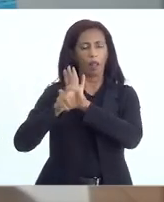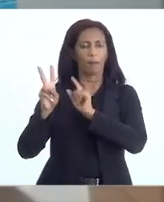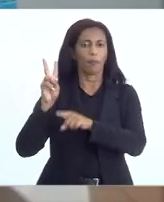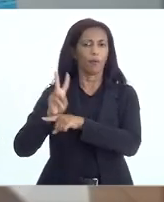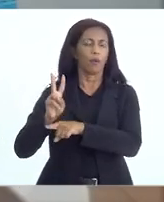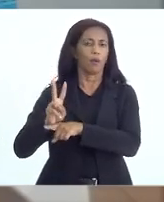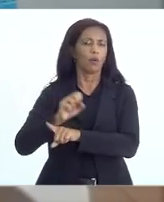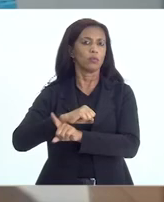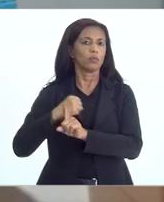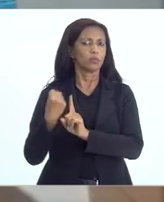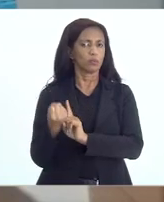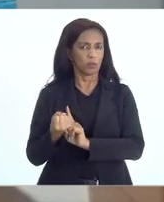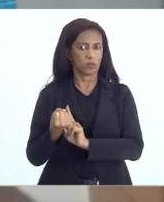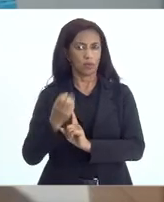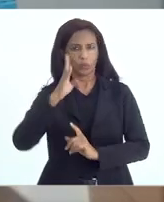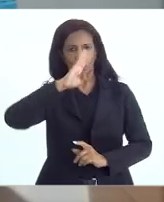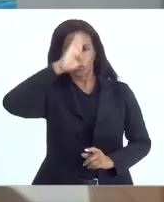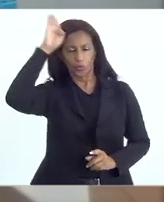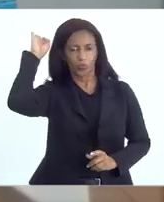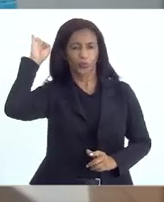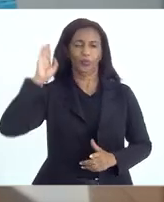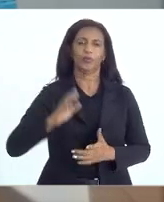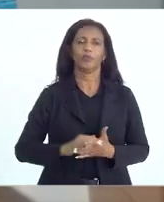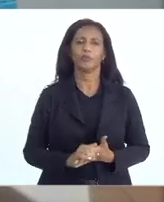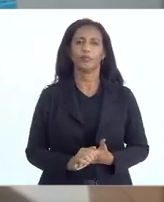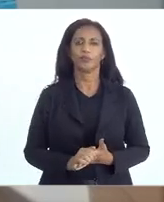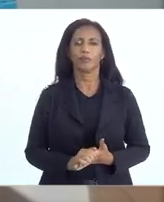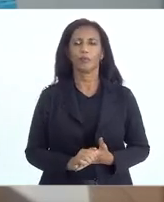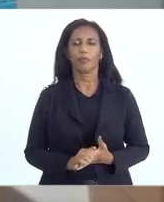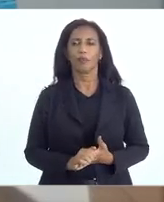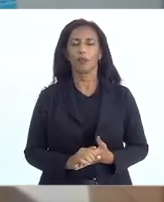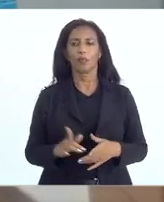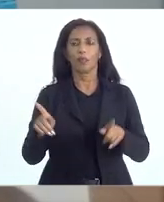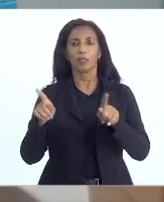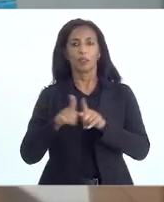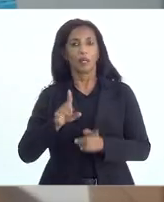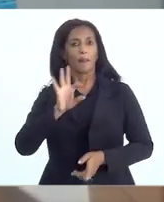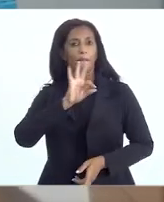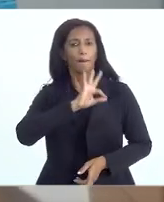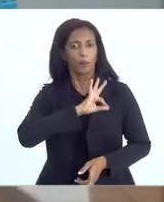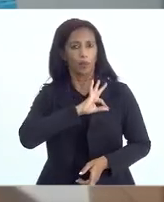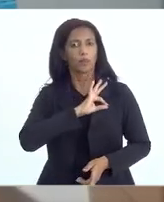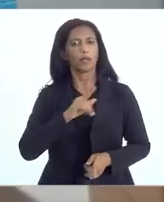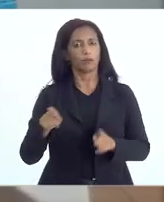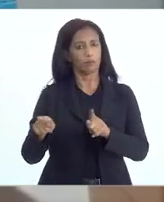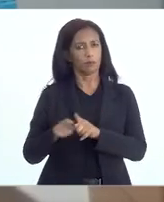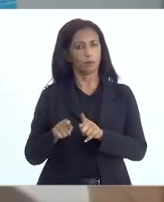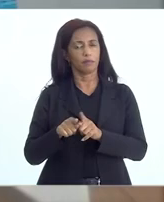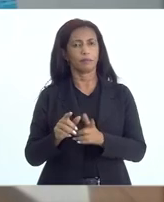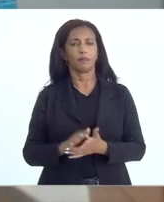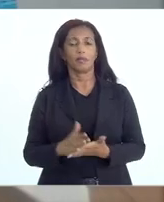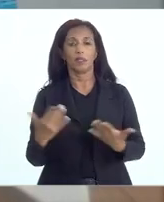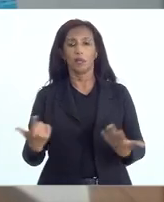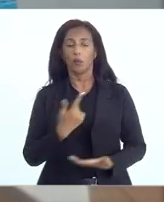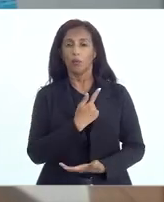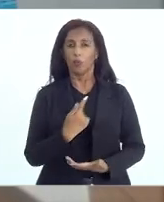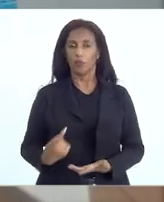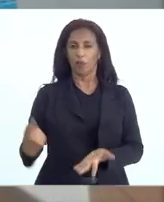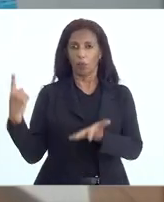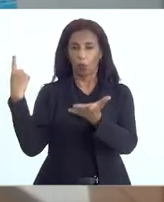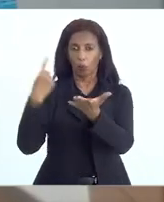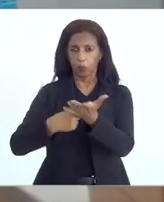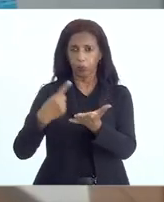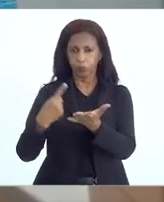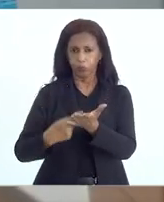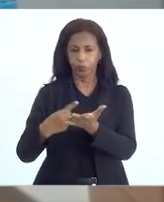proteção social dos Bombeiros Militares e dos policiais militares então o governador se